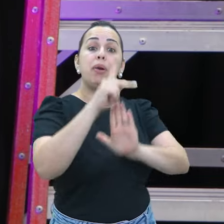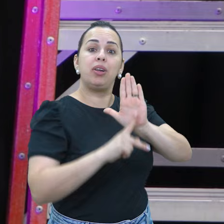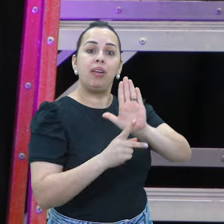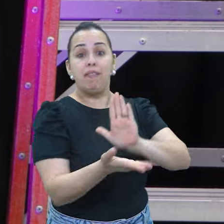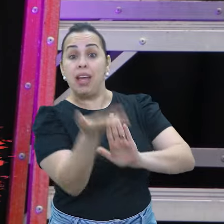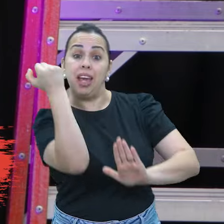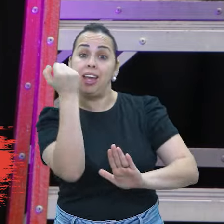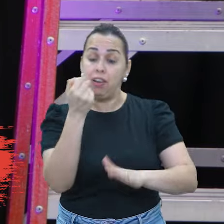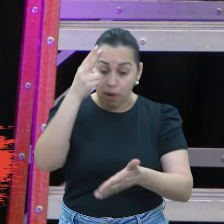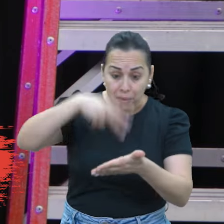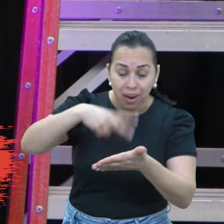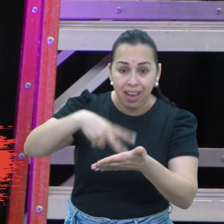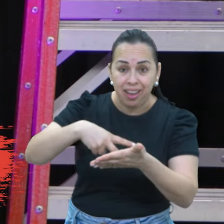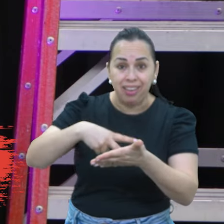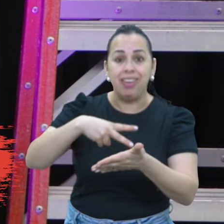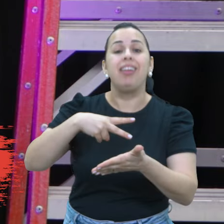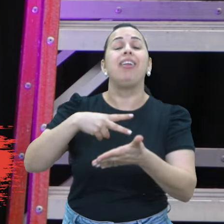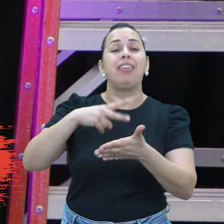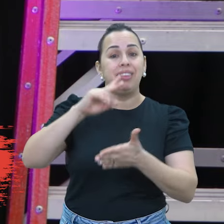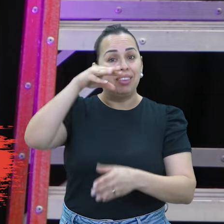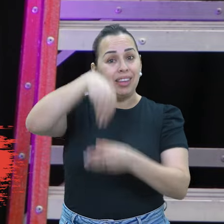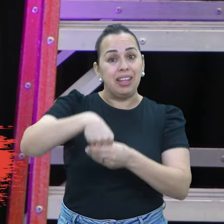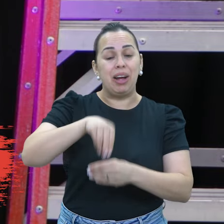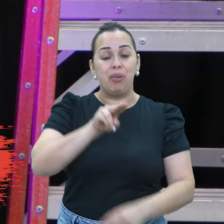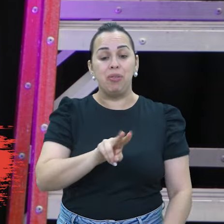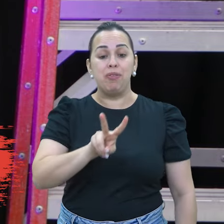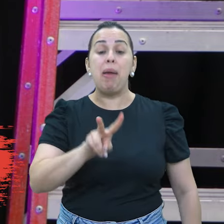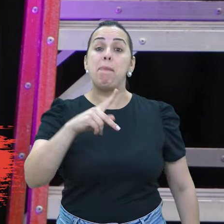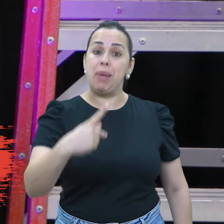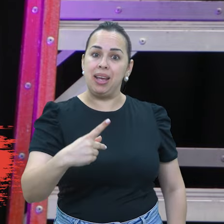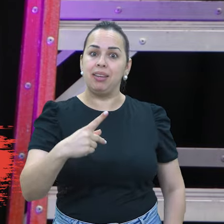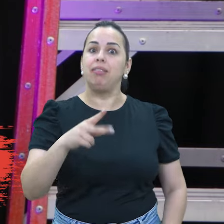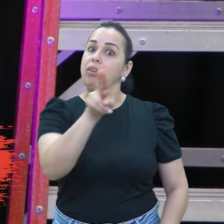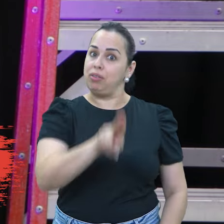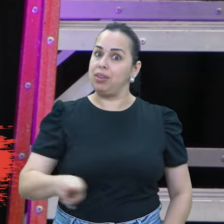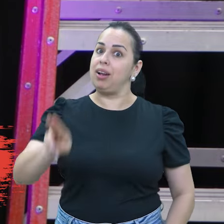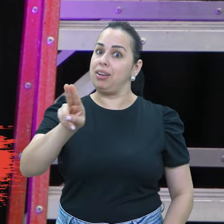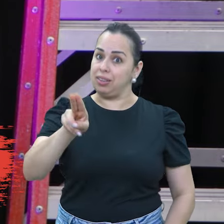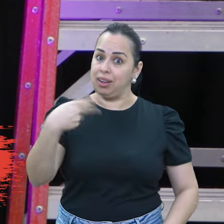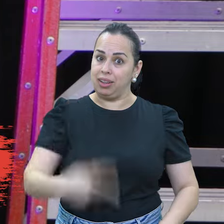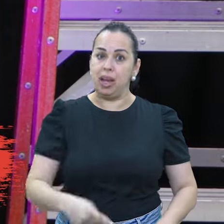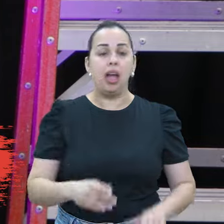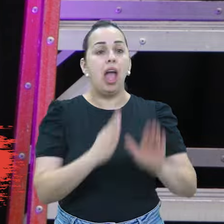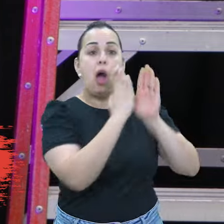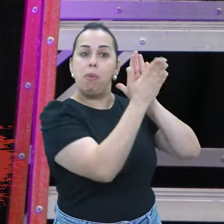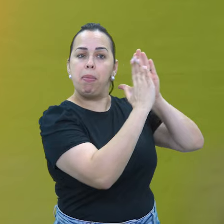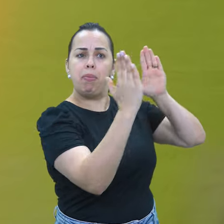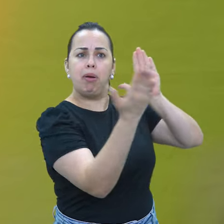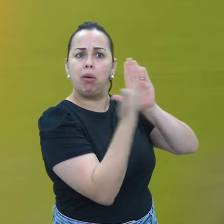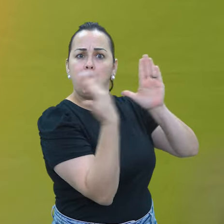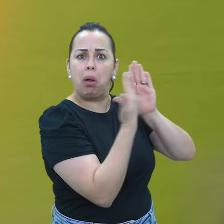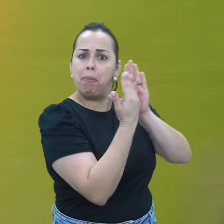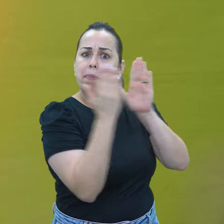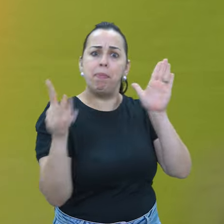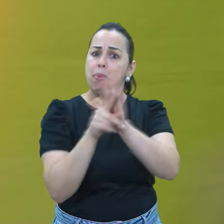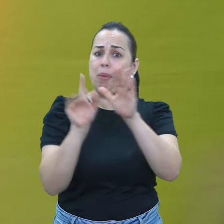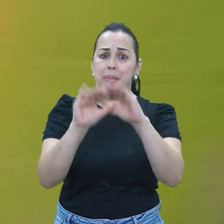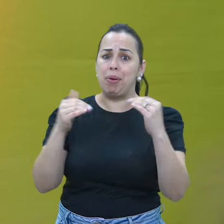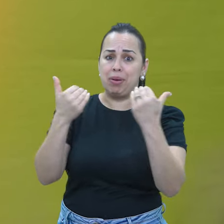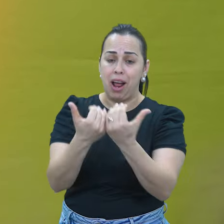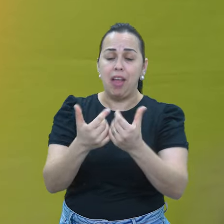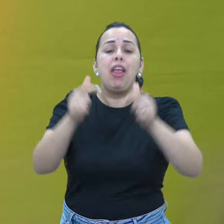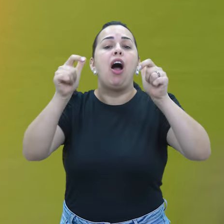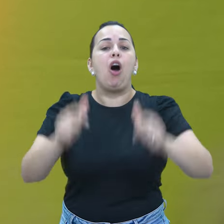do projeto Vem Cá Ler, da Univap, a Universidade do Vale do Paraíba. É uma biblioteca comunitária. A ação acontece